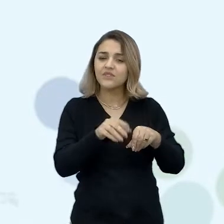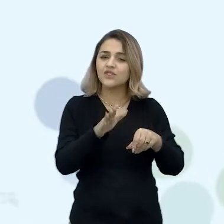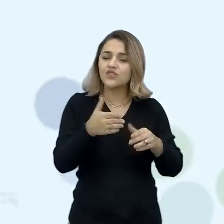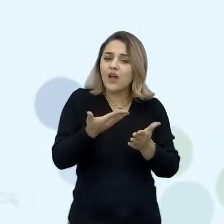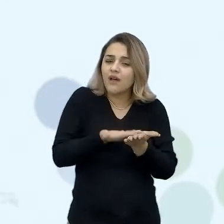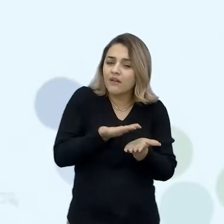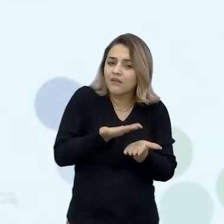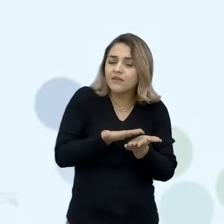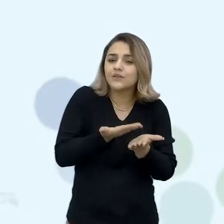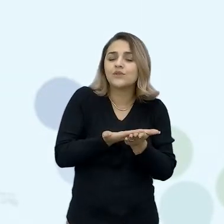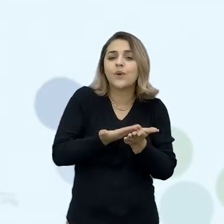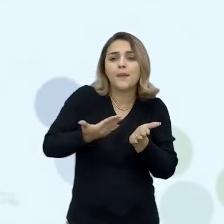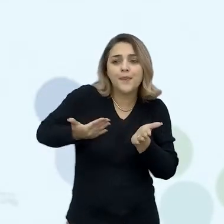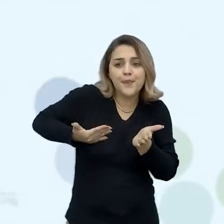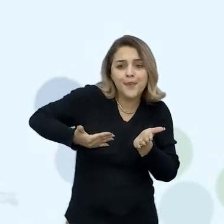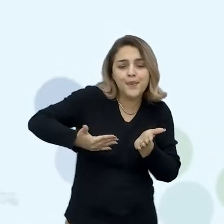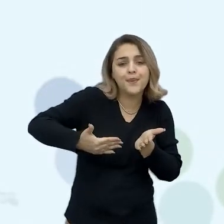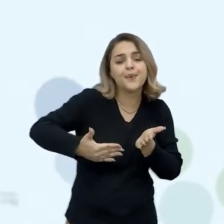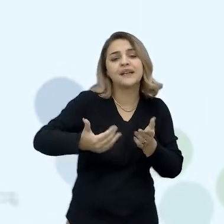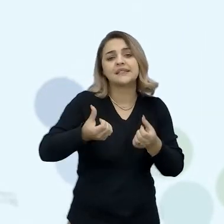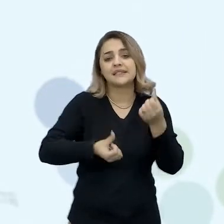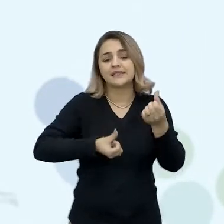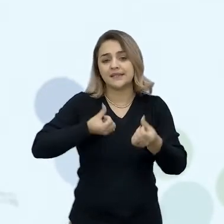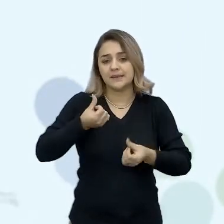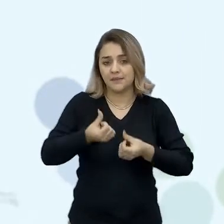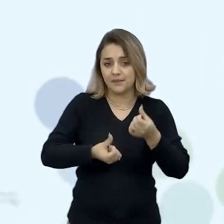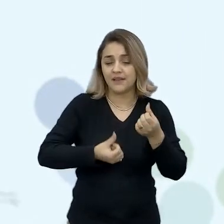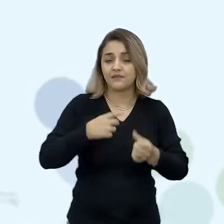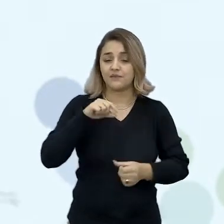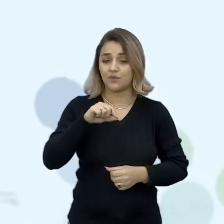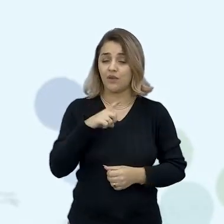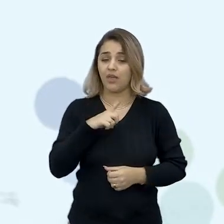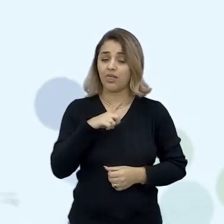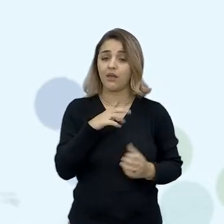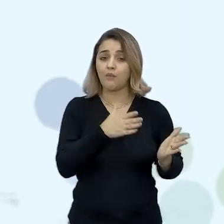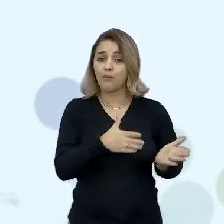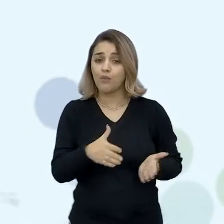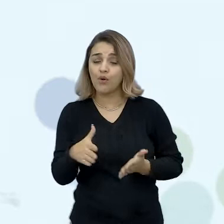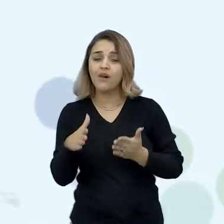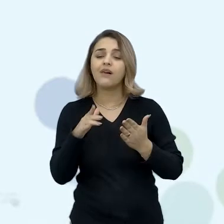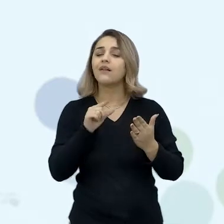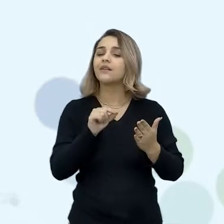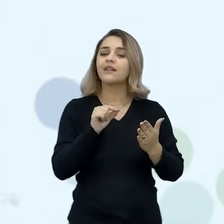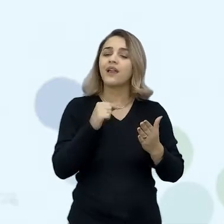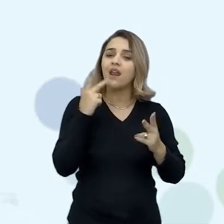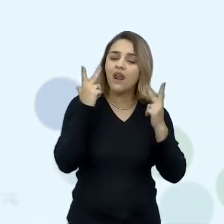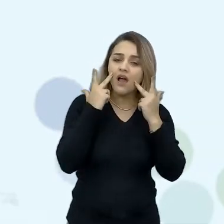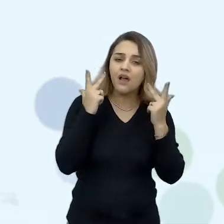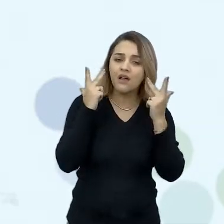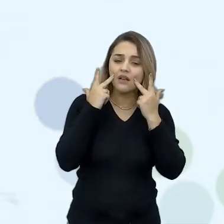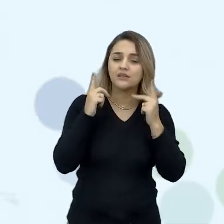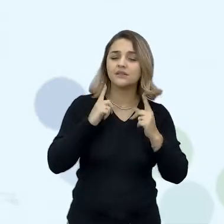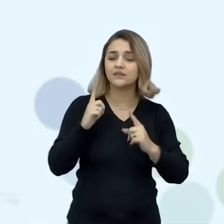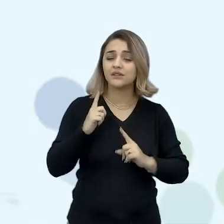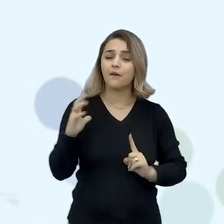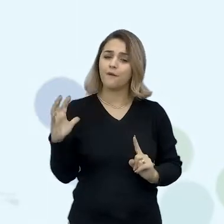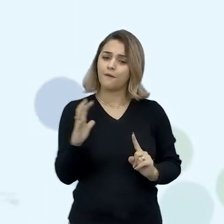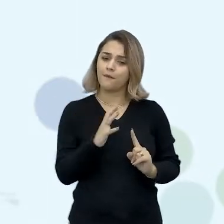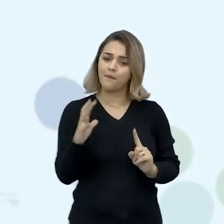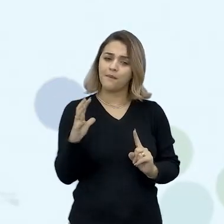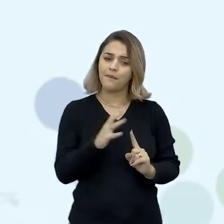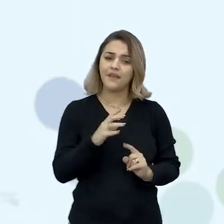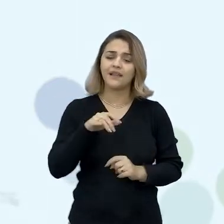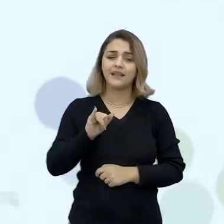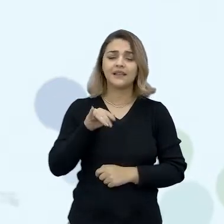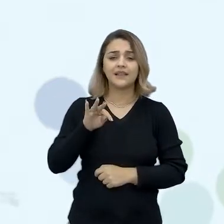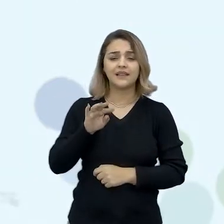durante este semestre, o solo é fruto de processos naturais causados aí pelos processos de intemperismo que